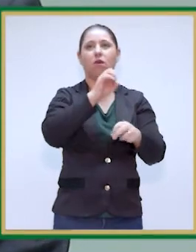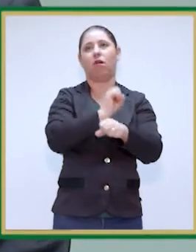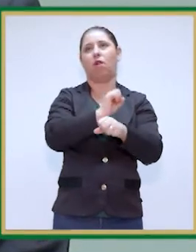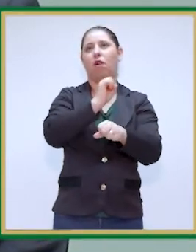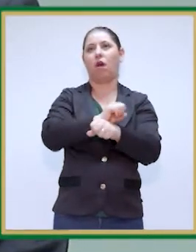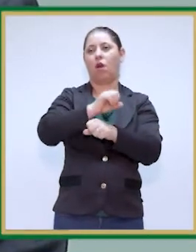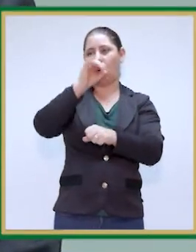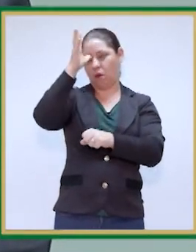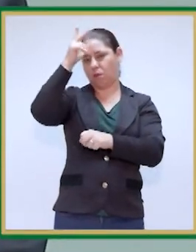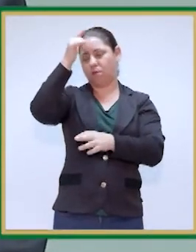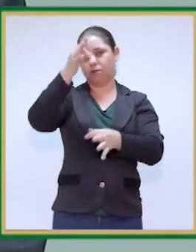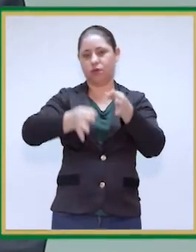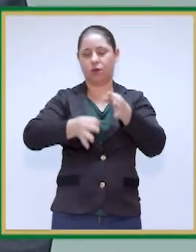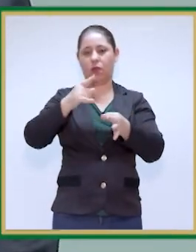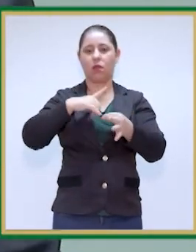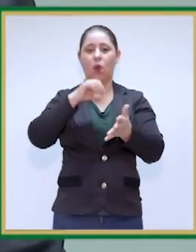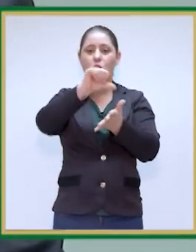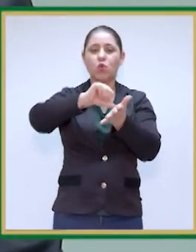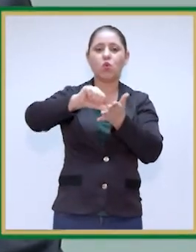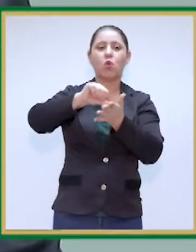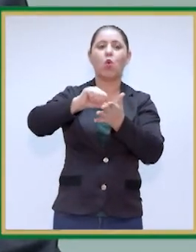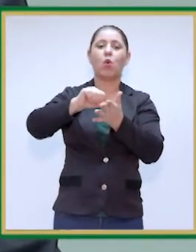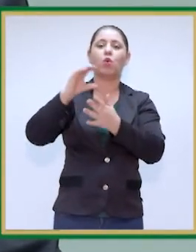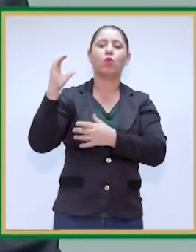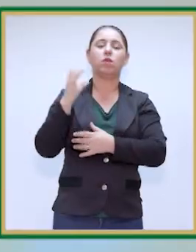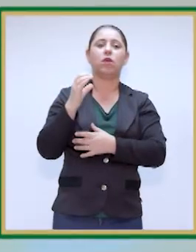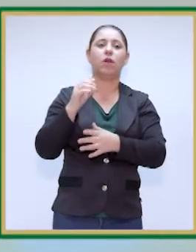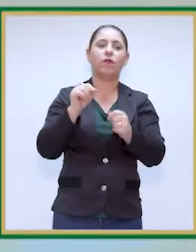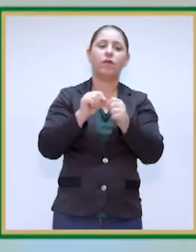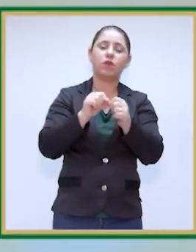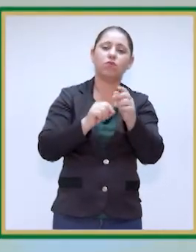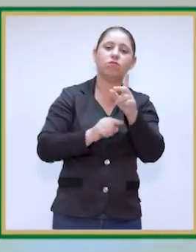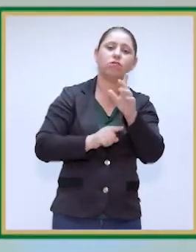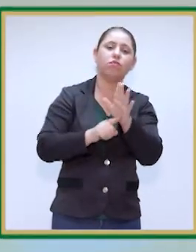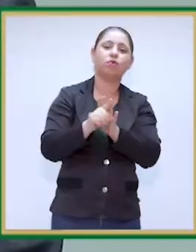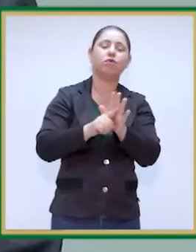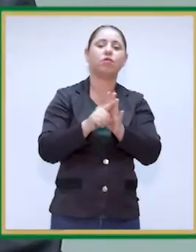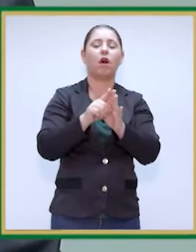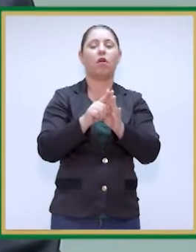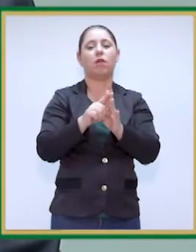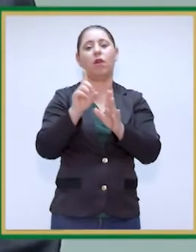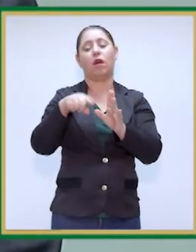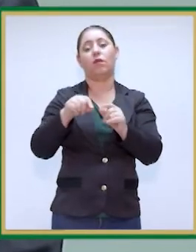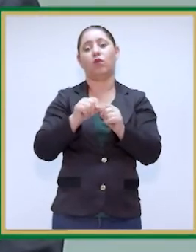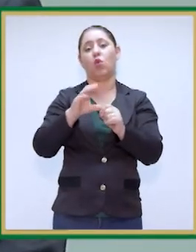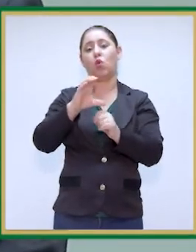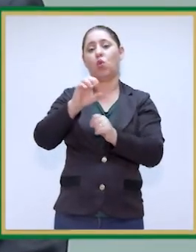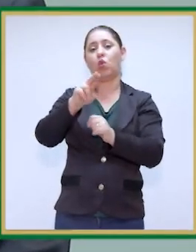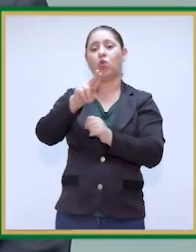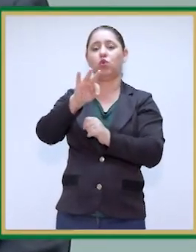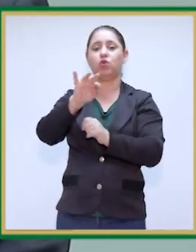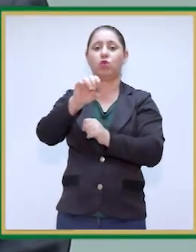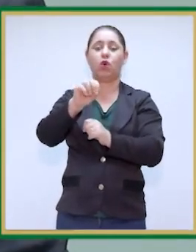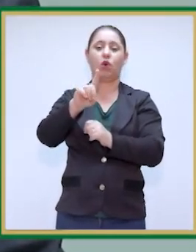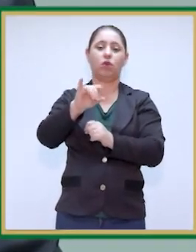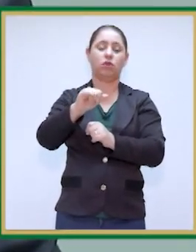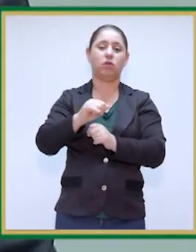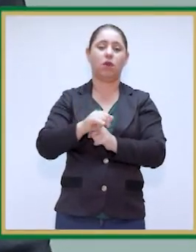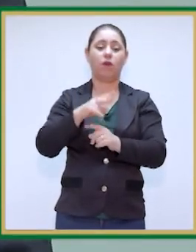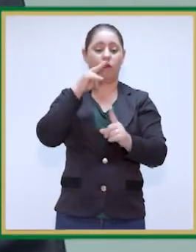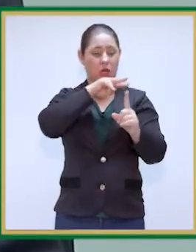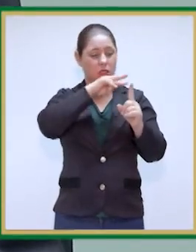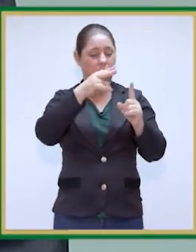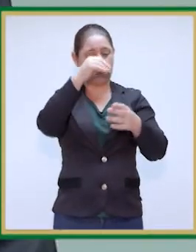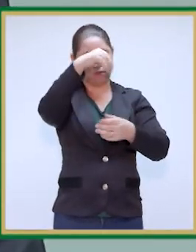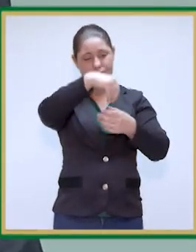processo presa, e aí a gente tem o núcleo criminal, né, que fez um levantamento das ausências de custódia, onde a grande maioria das pessoas,